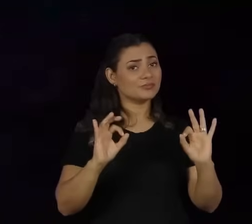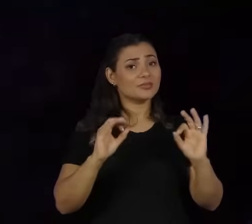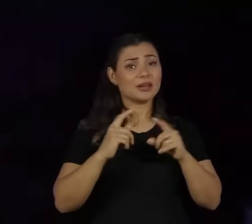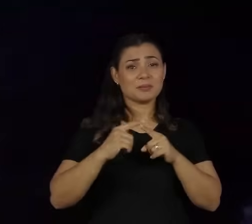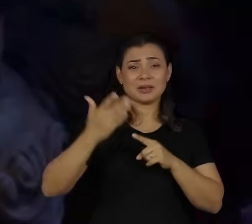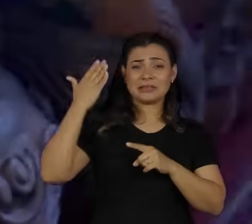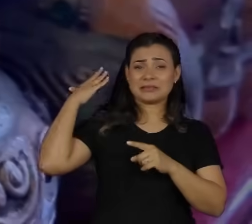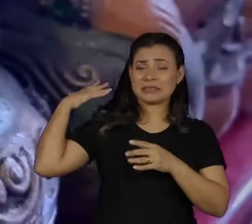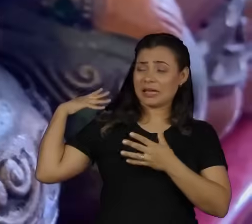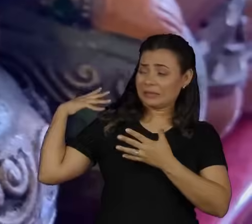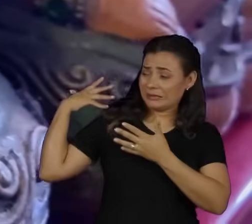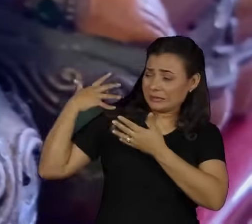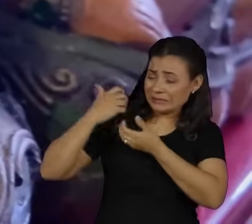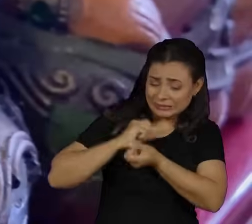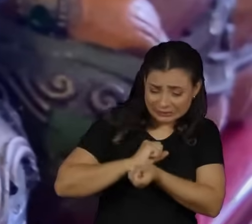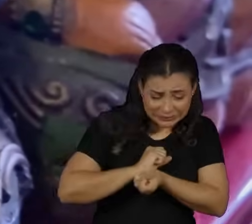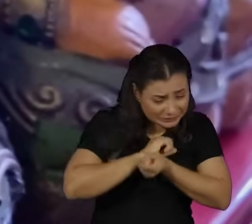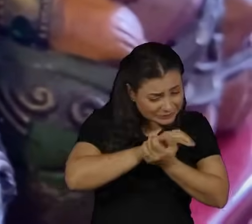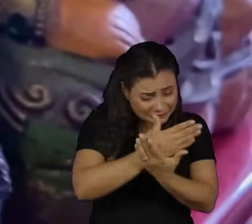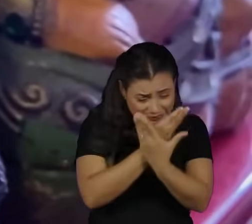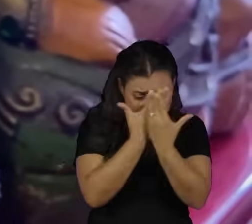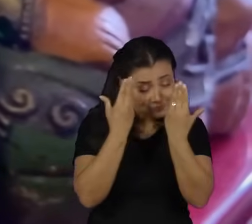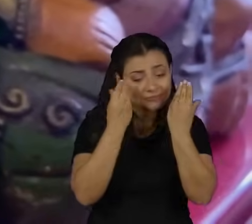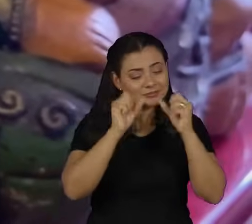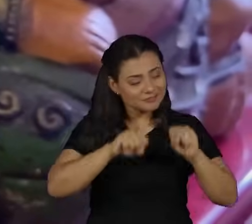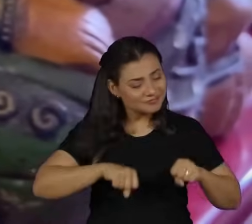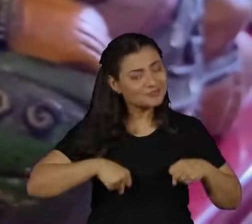a gente esquecer.